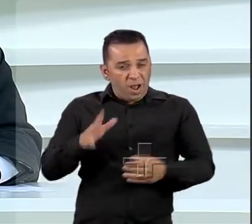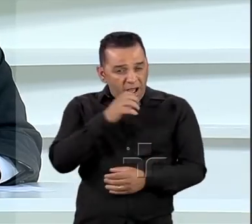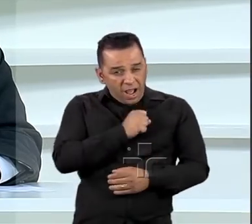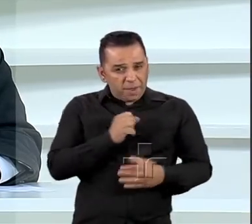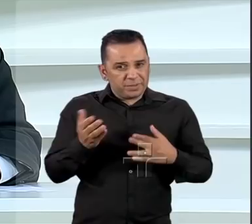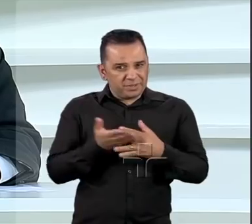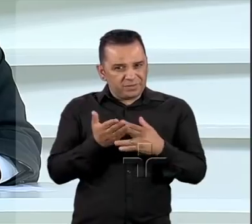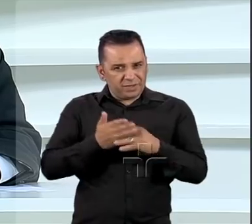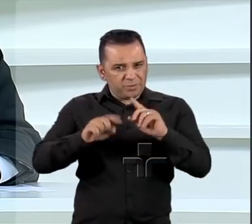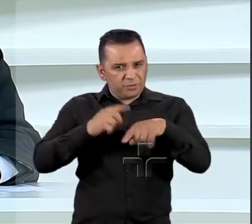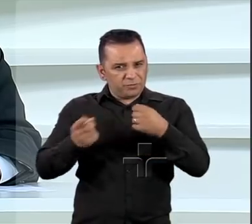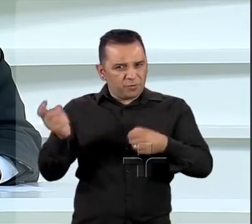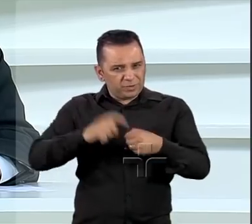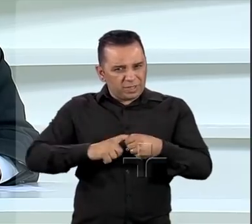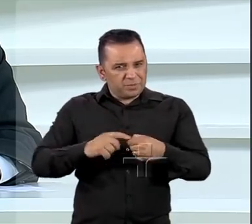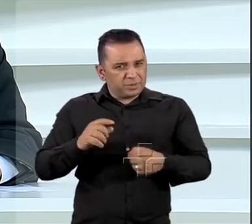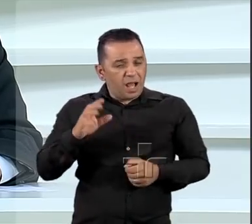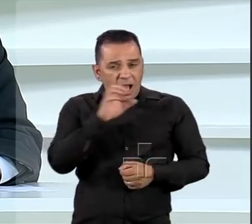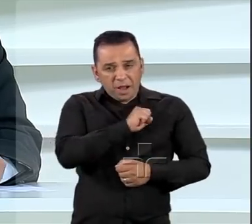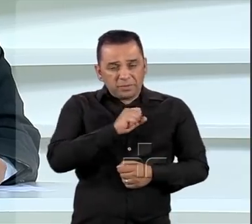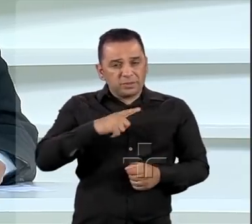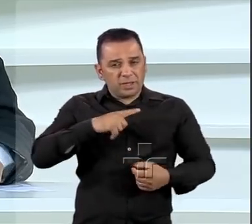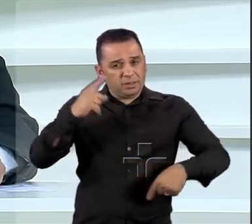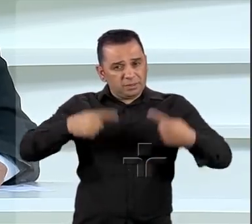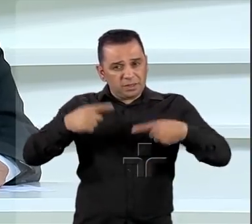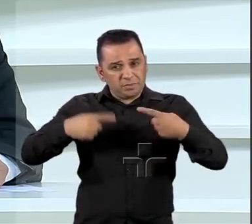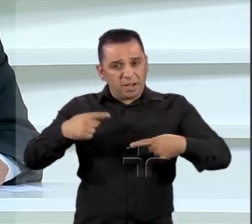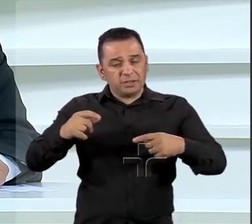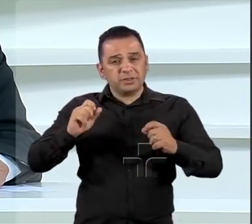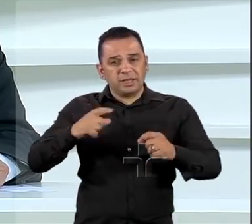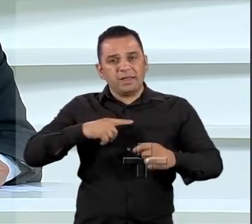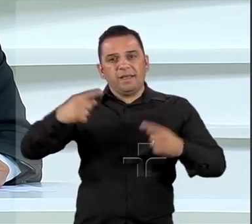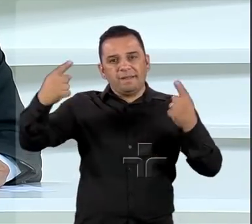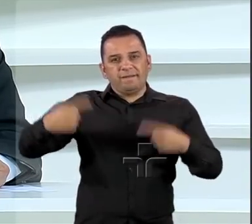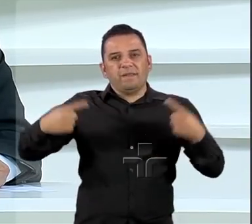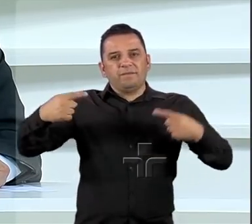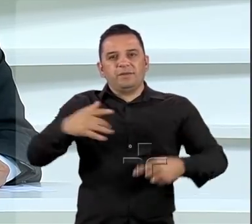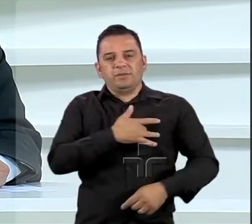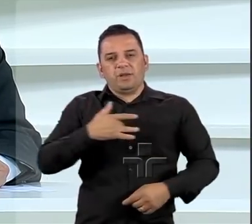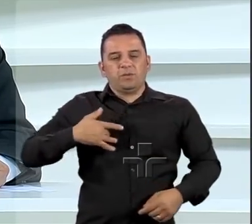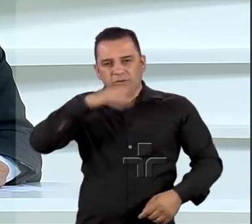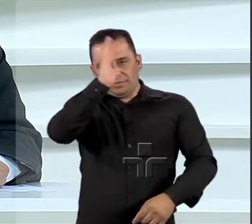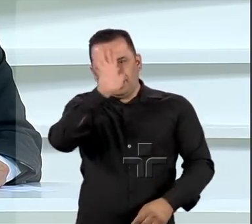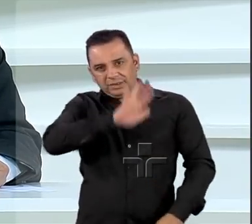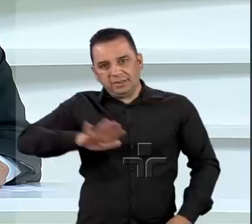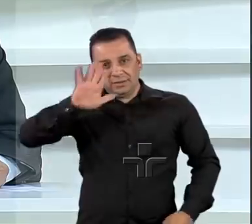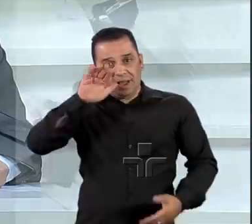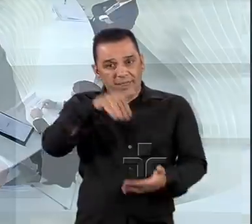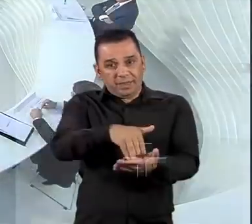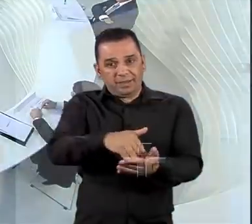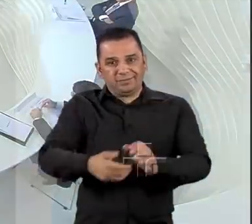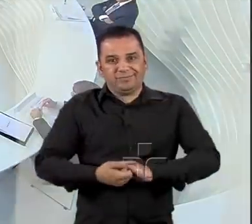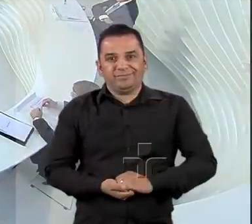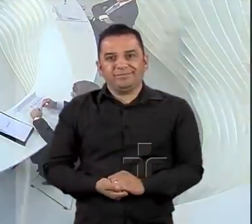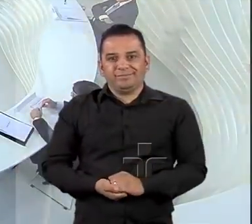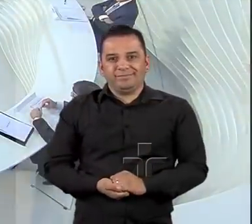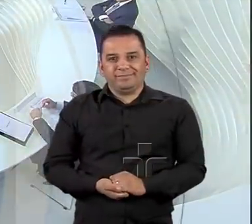rápido intervalo e voltamos em instantes com o debate sobre os desafios da saúde no país. Até já!